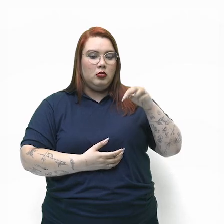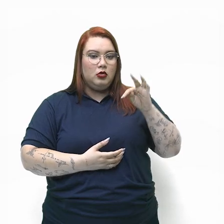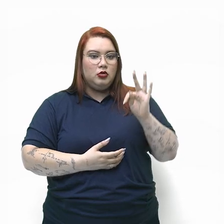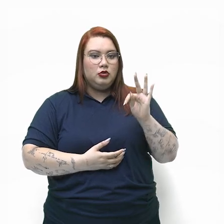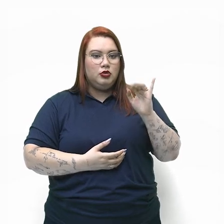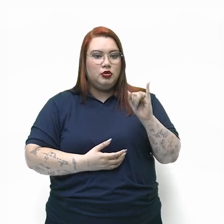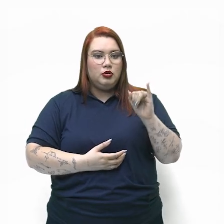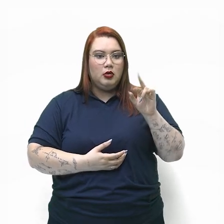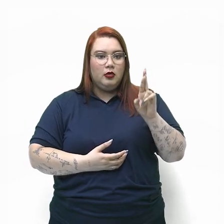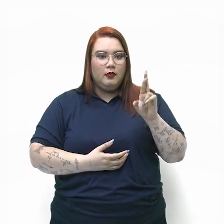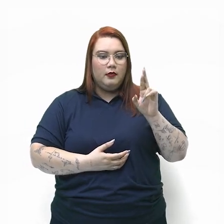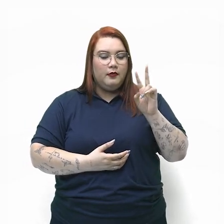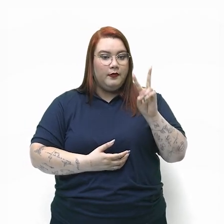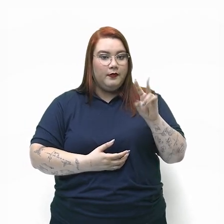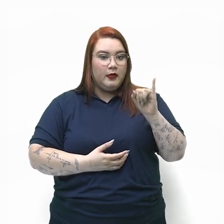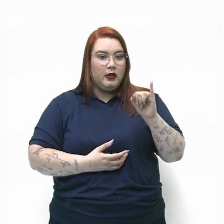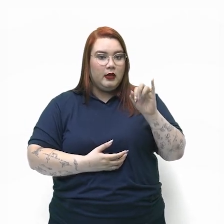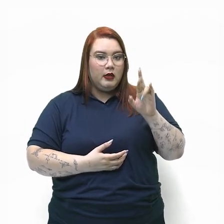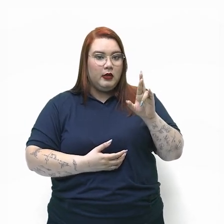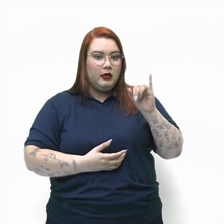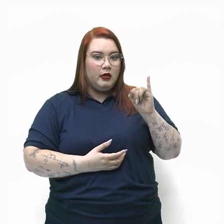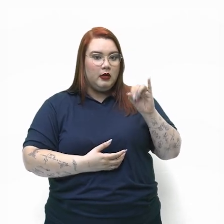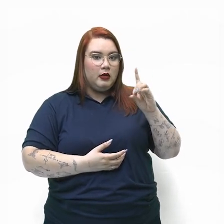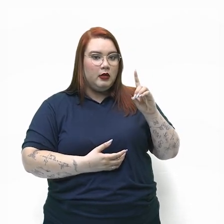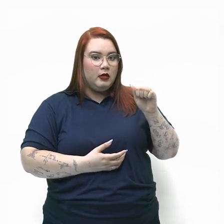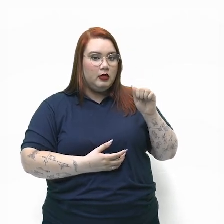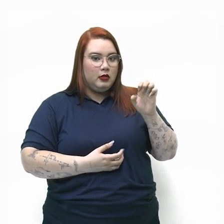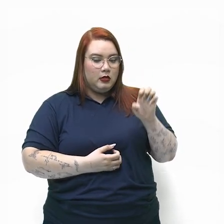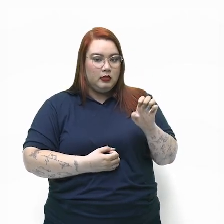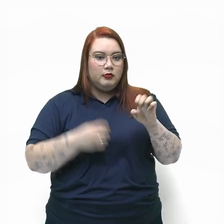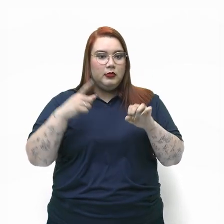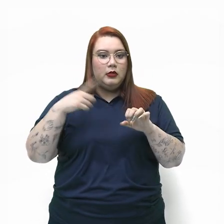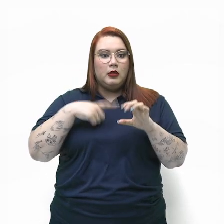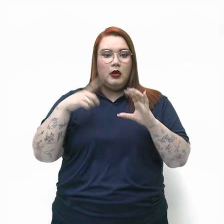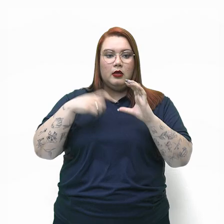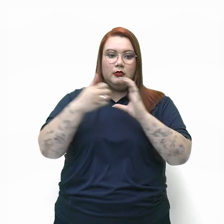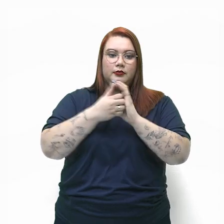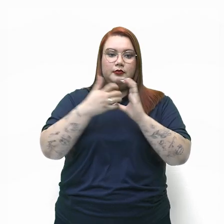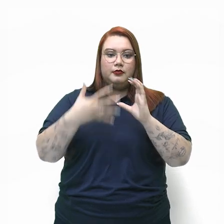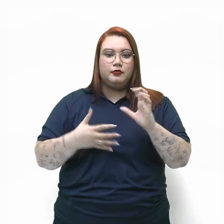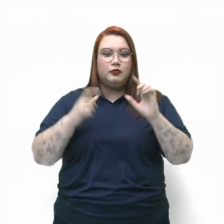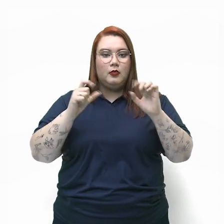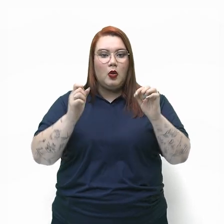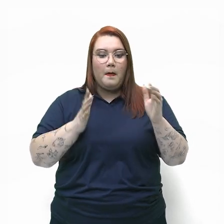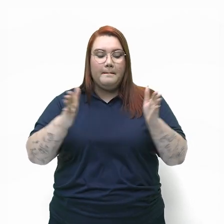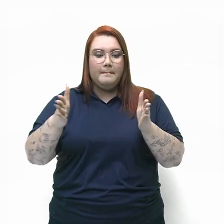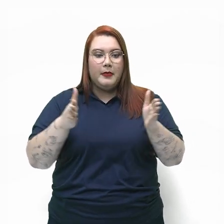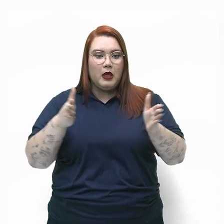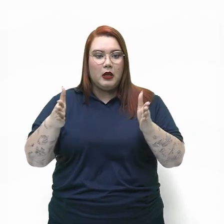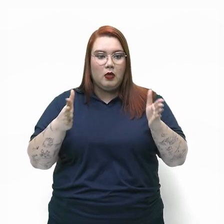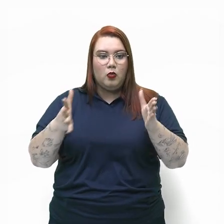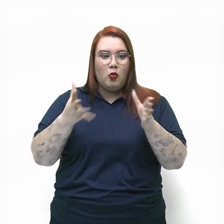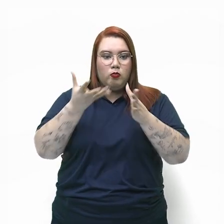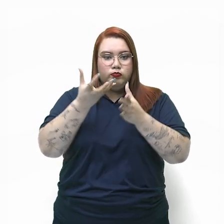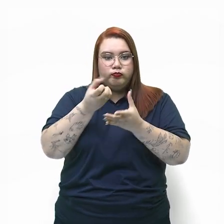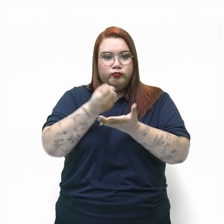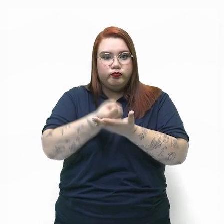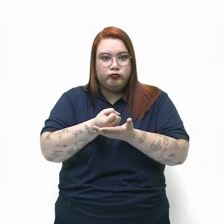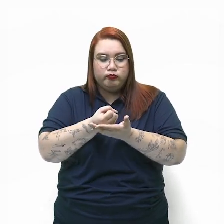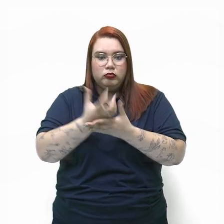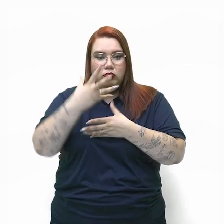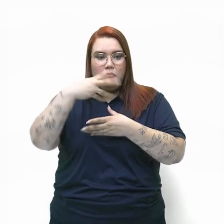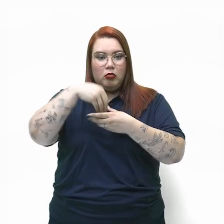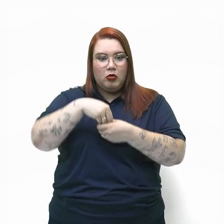Lentiviridae, e esse vírus ele possui algumas propriedades, como por exemplo, o período de incubação